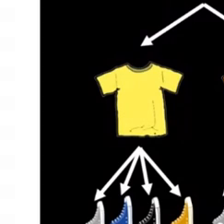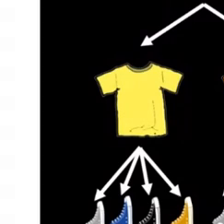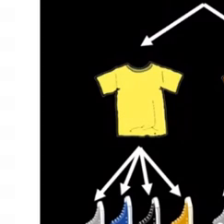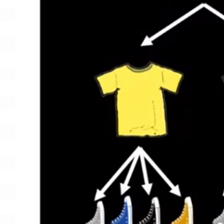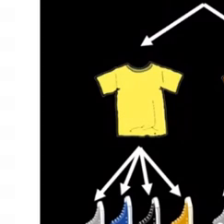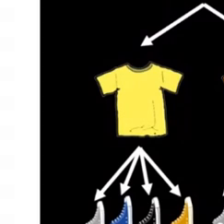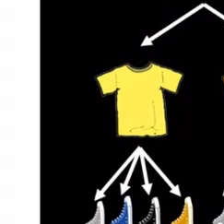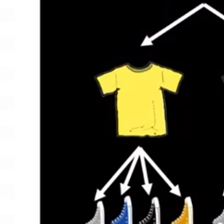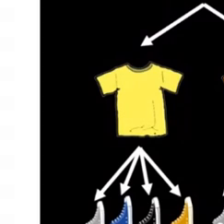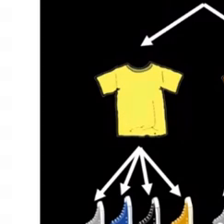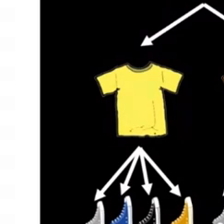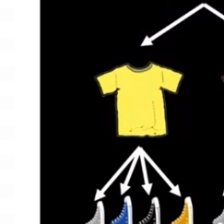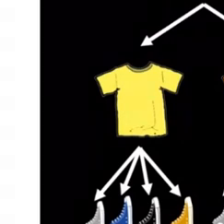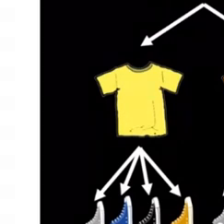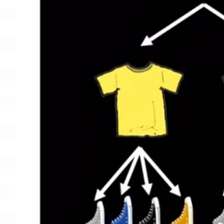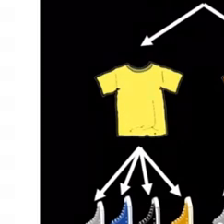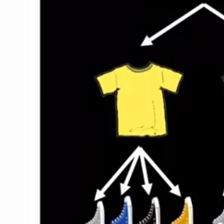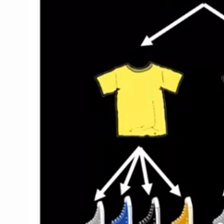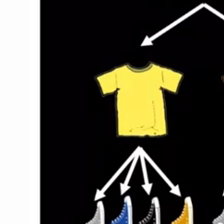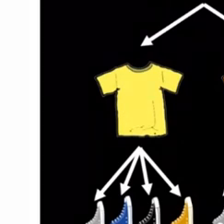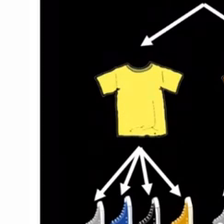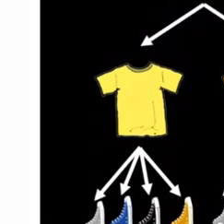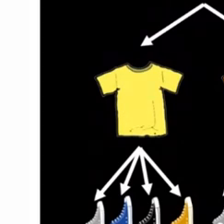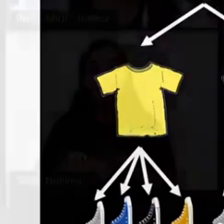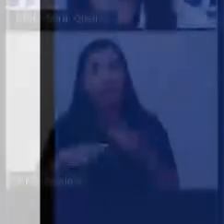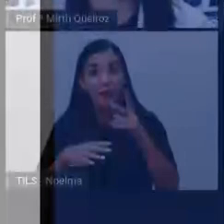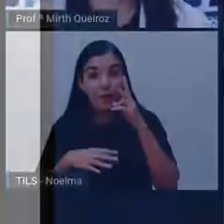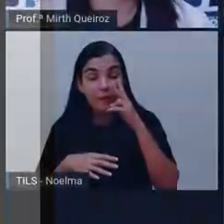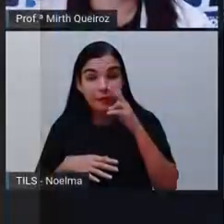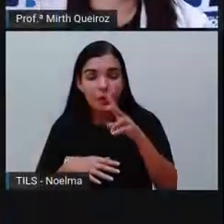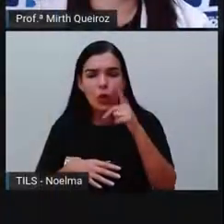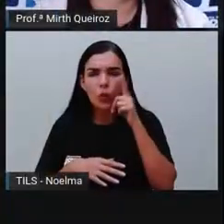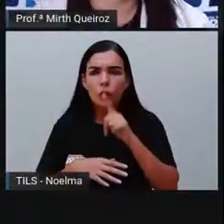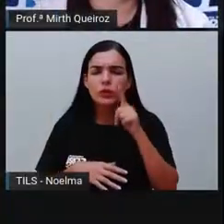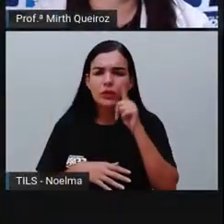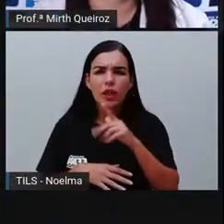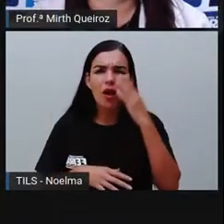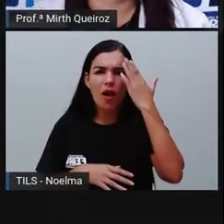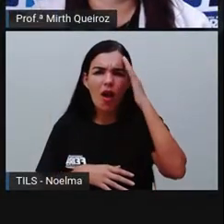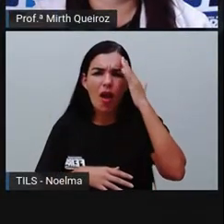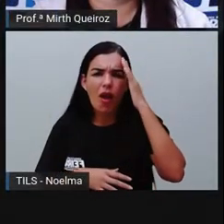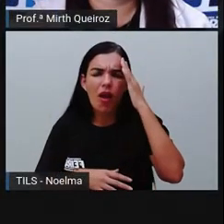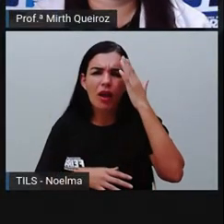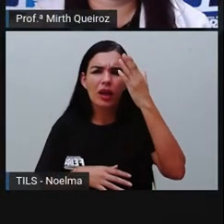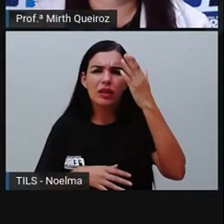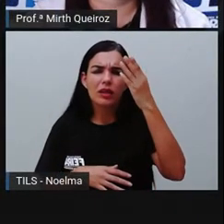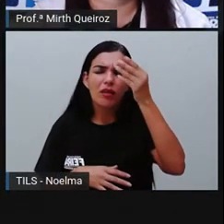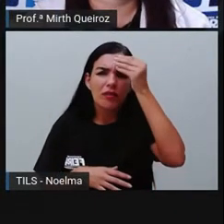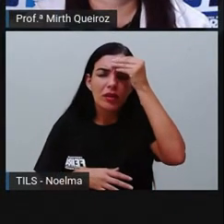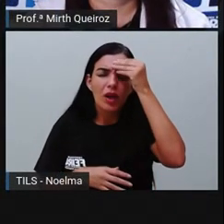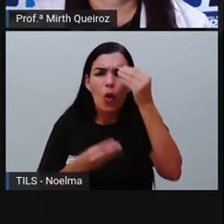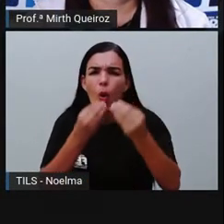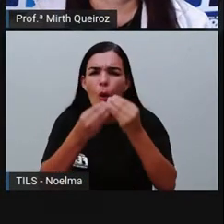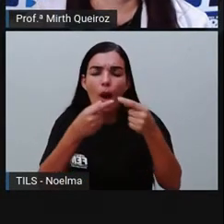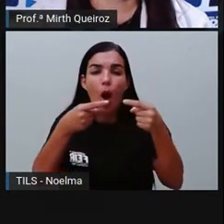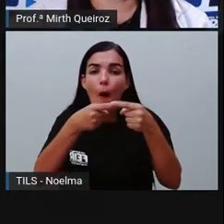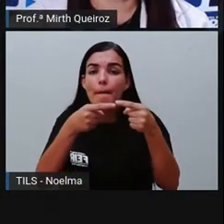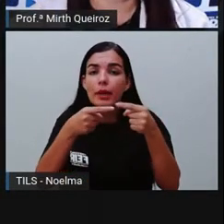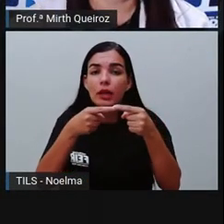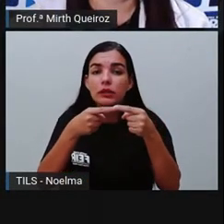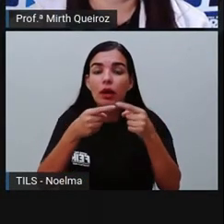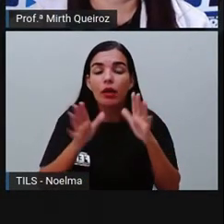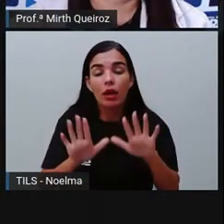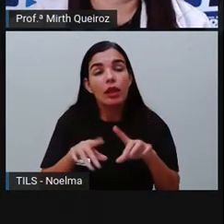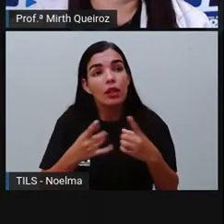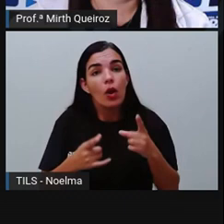você um grande abraço e até a próxima! O que seriam essas combinações? No dia